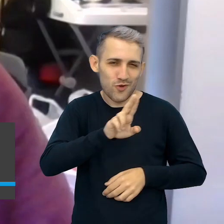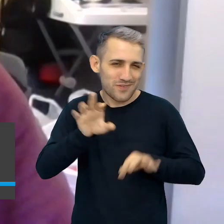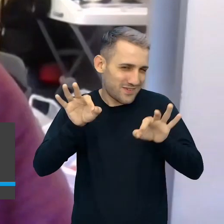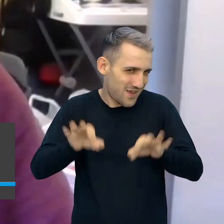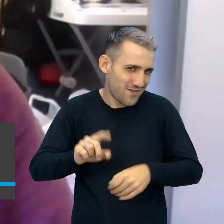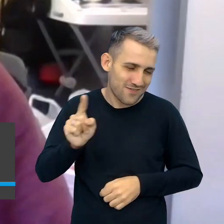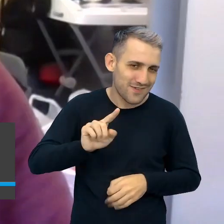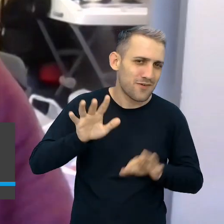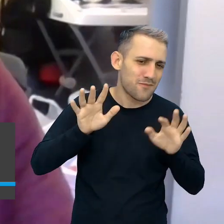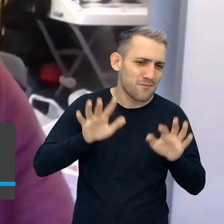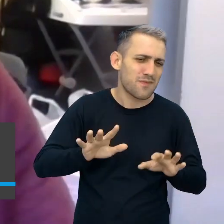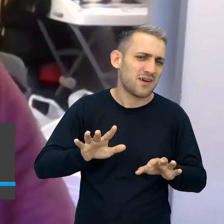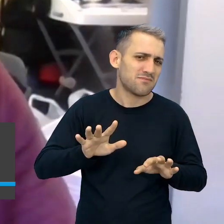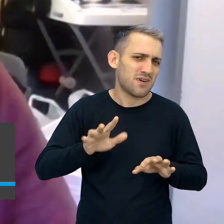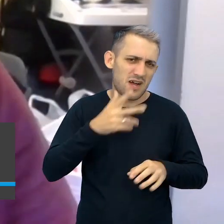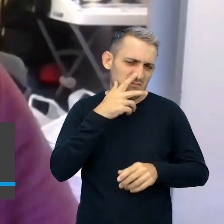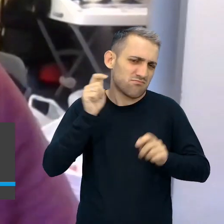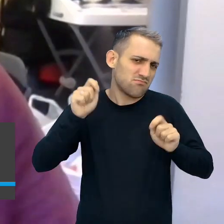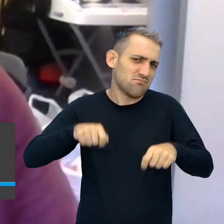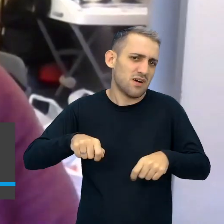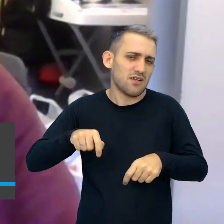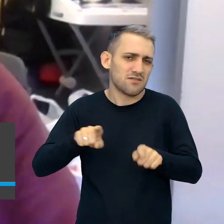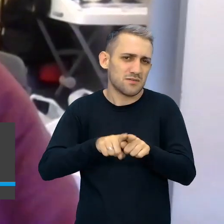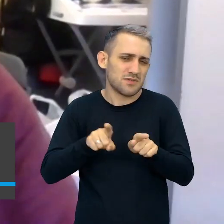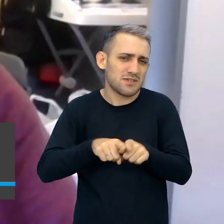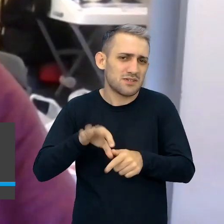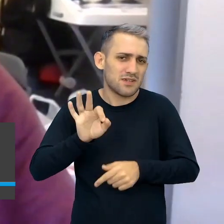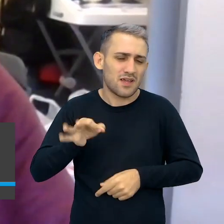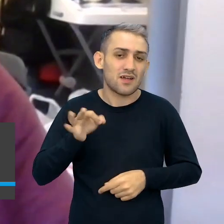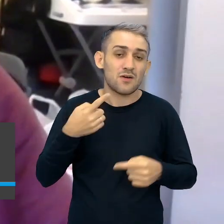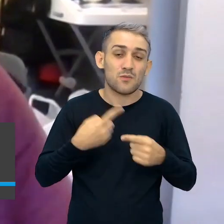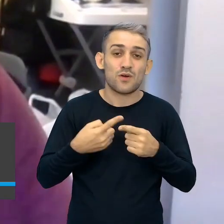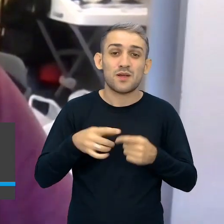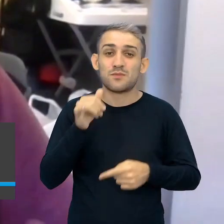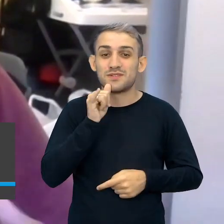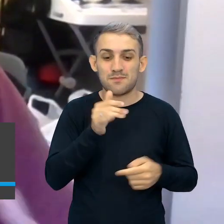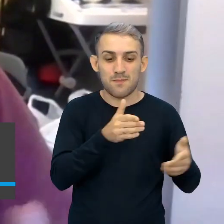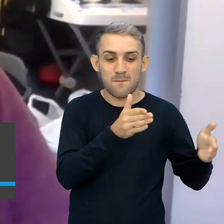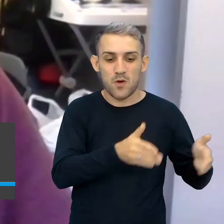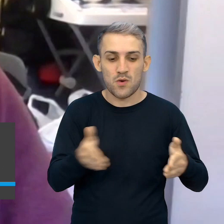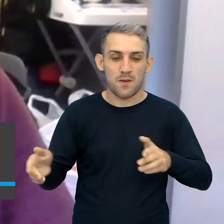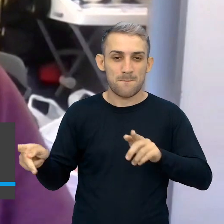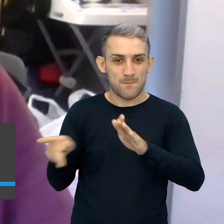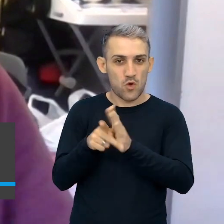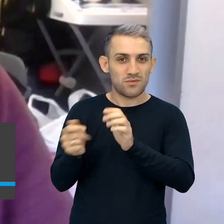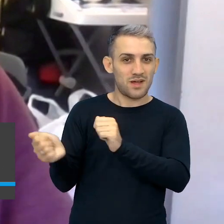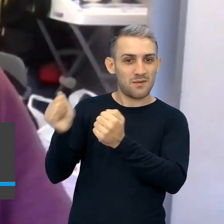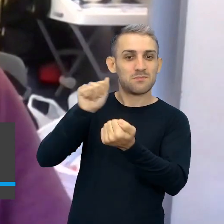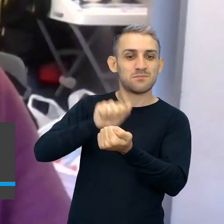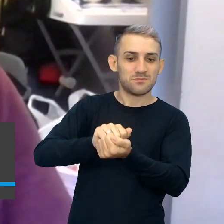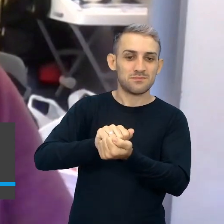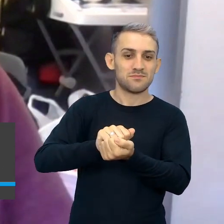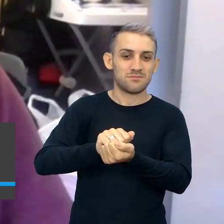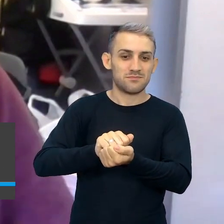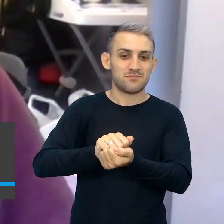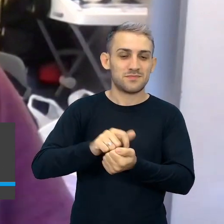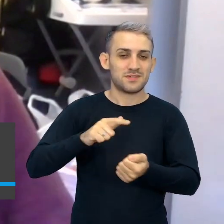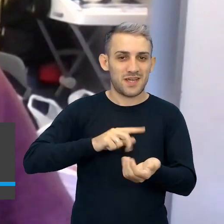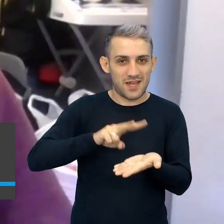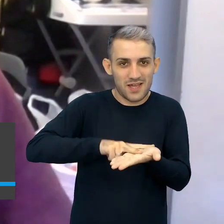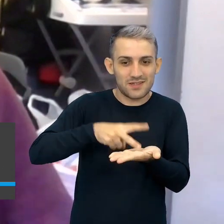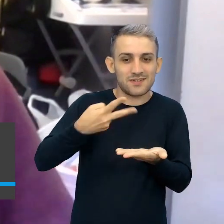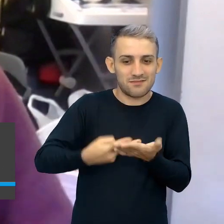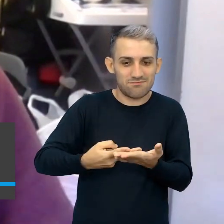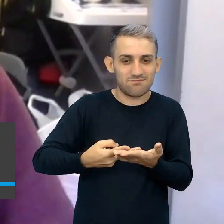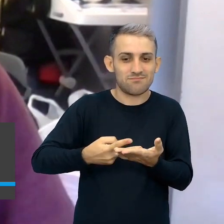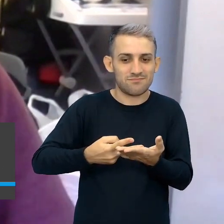mas na subjetividade funciona assim. O processo de adaptação, como você está falando de tradução, né, ele requer